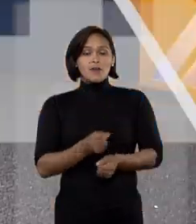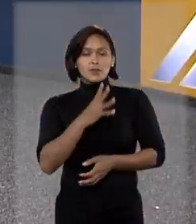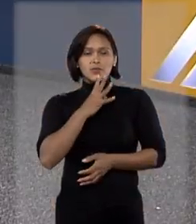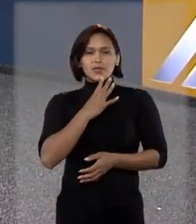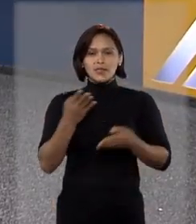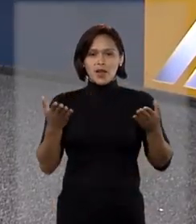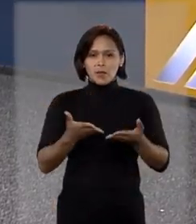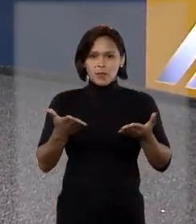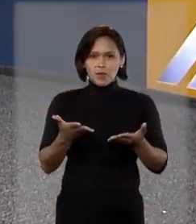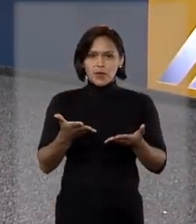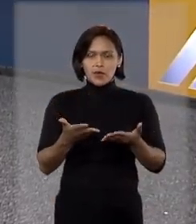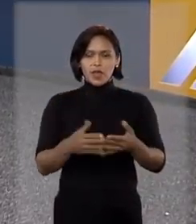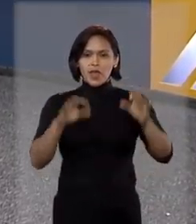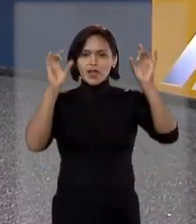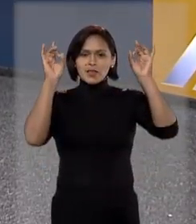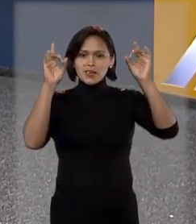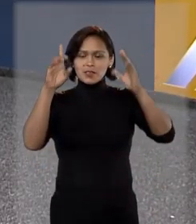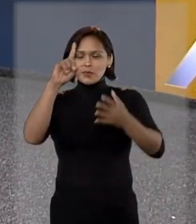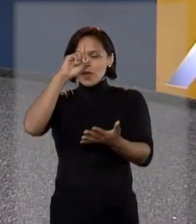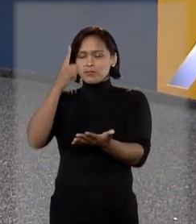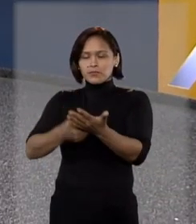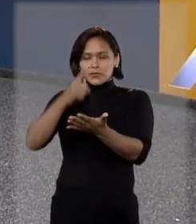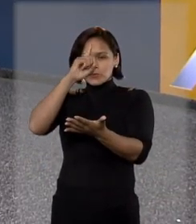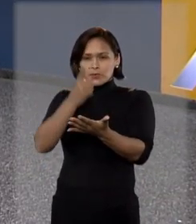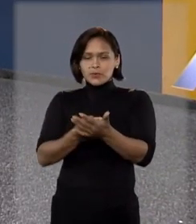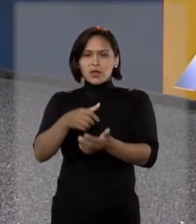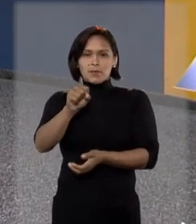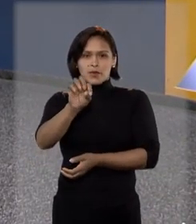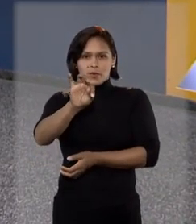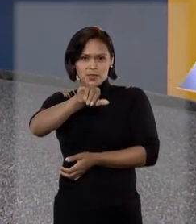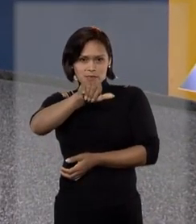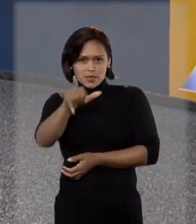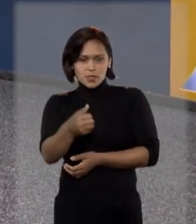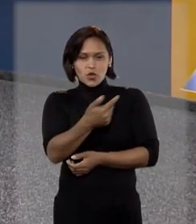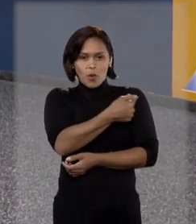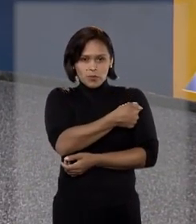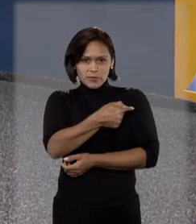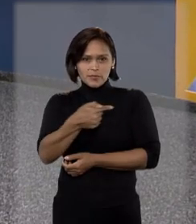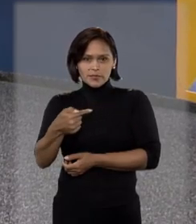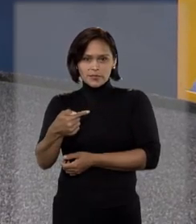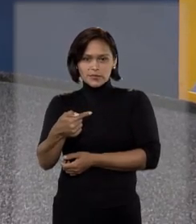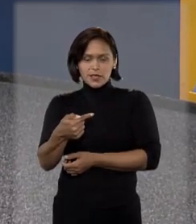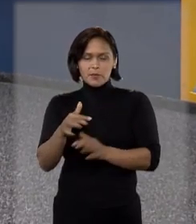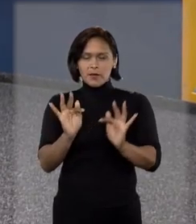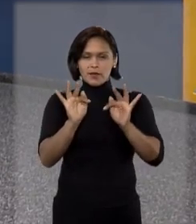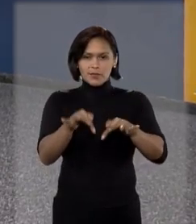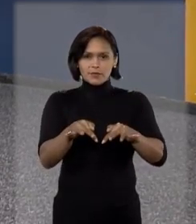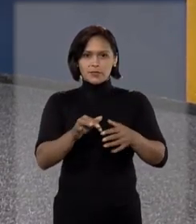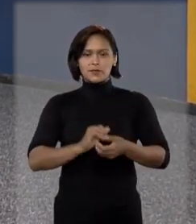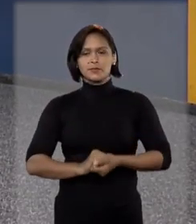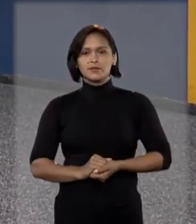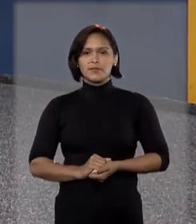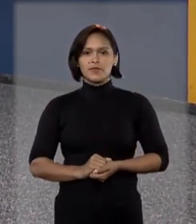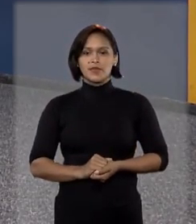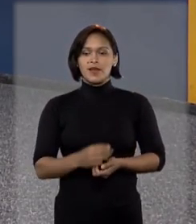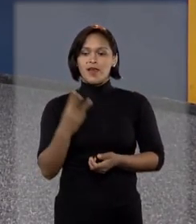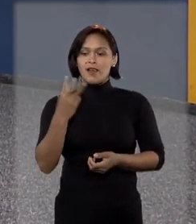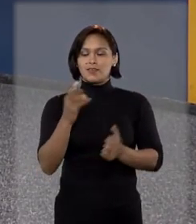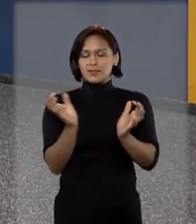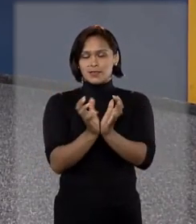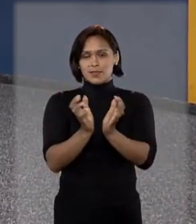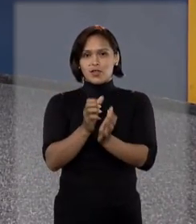Vamos conhecer agora algumas das principais decisões tomadas pelo Superior Tribunal de Justiça na última semana.